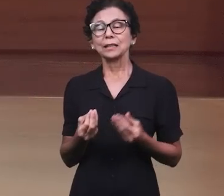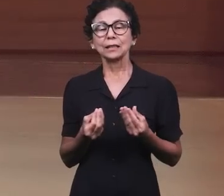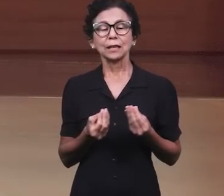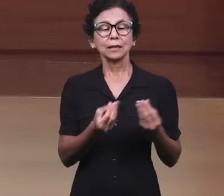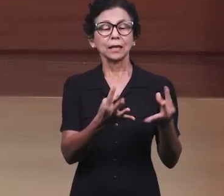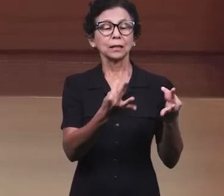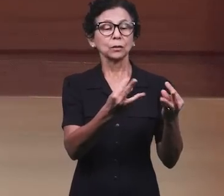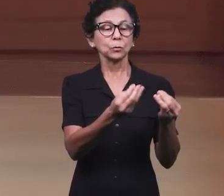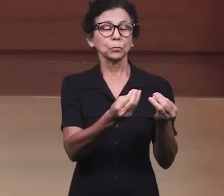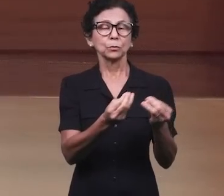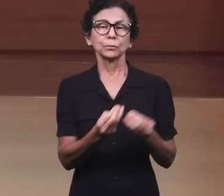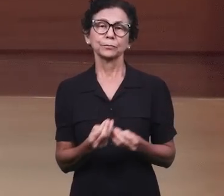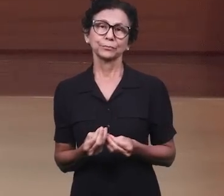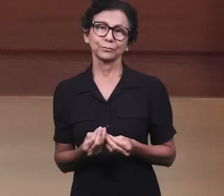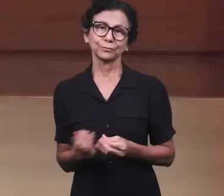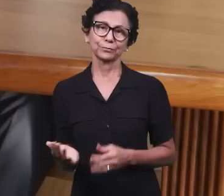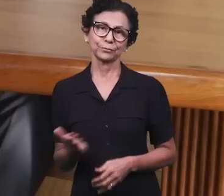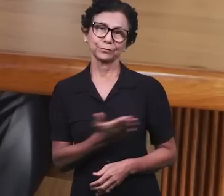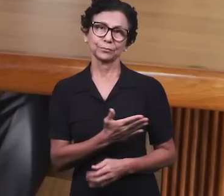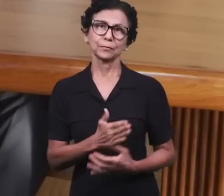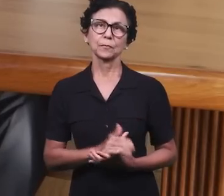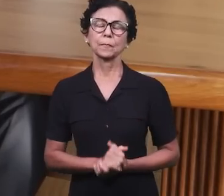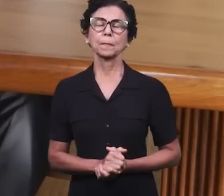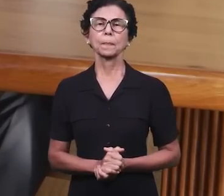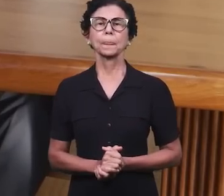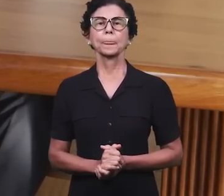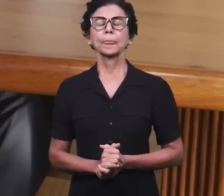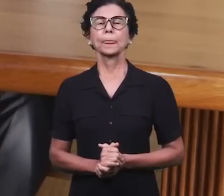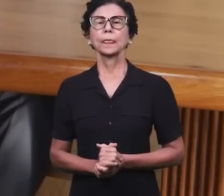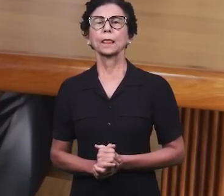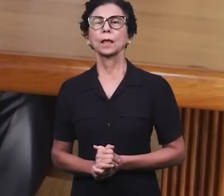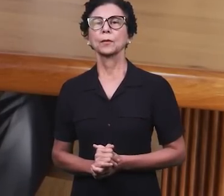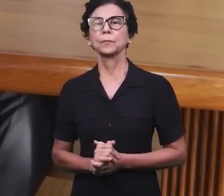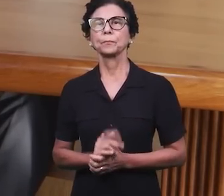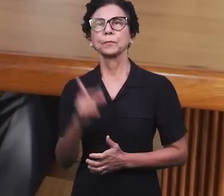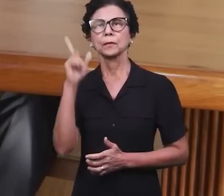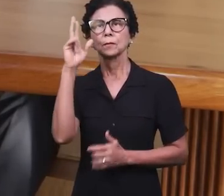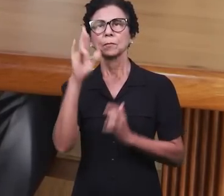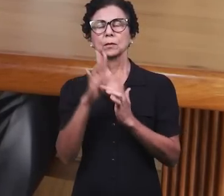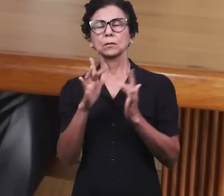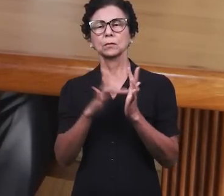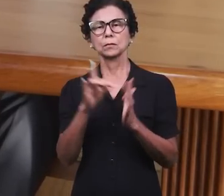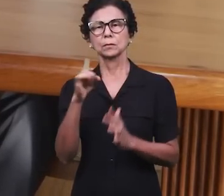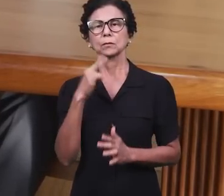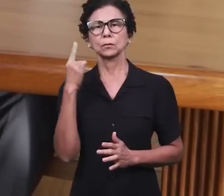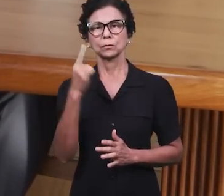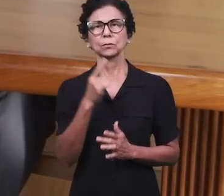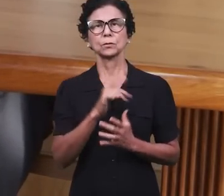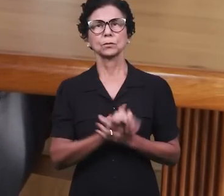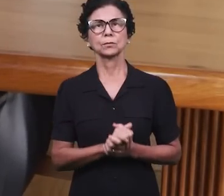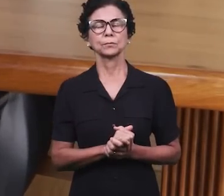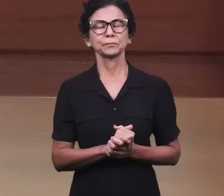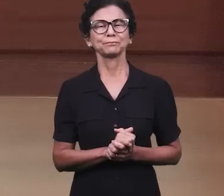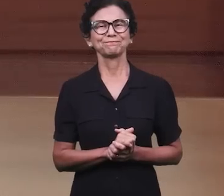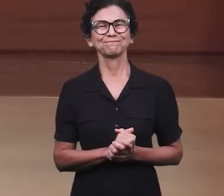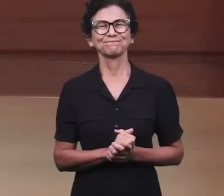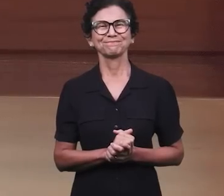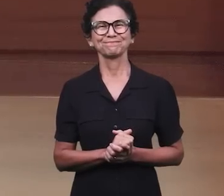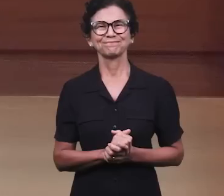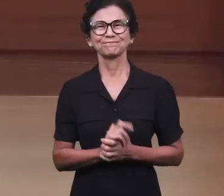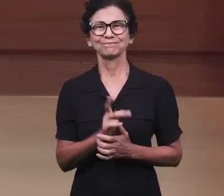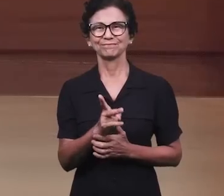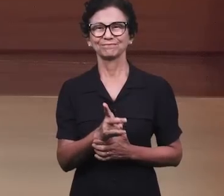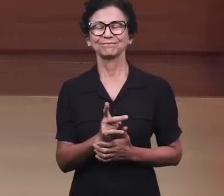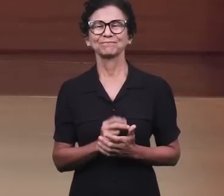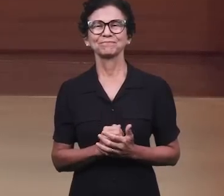encerrando. Pastor Luiz, a paz do Senhor. Paz do Senhor. Pastor Silvio. Paz do Senhor a todos. Amém. A paz